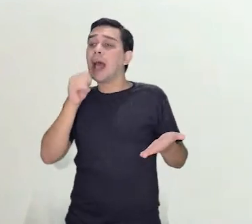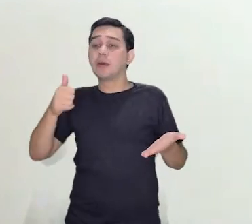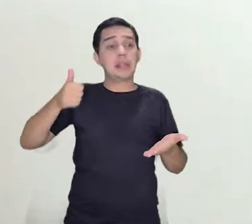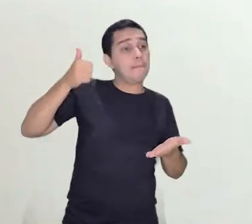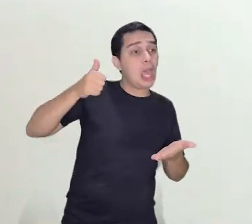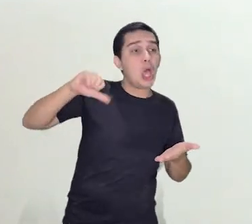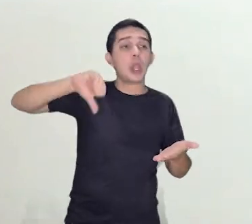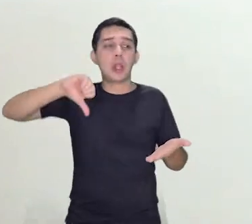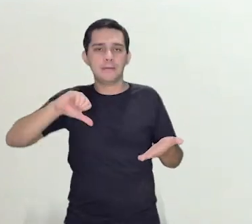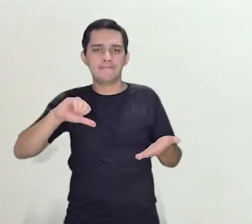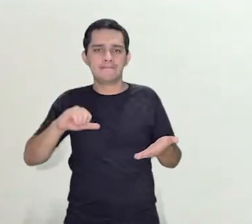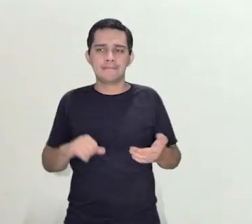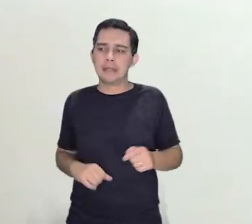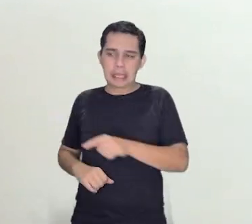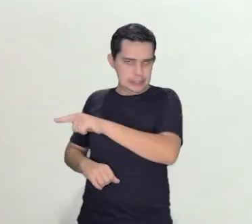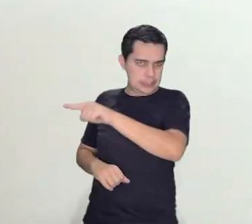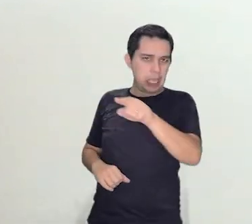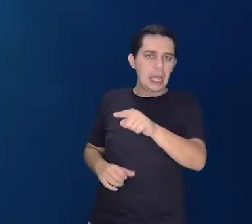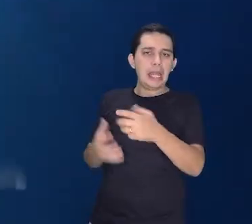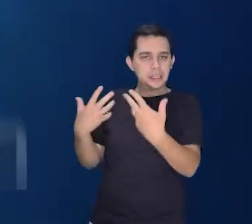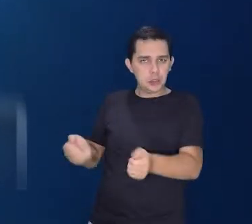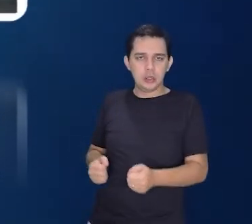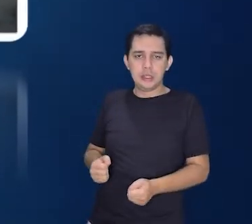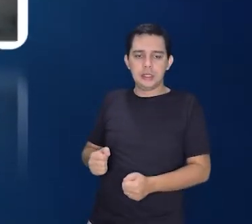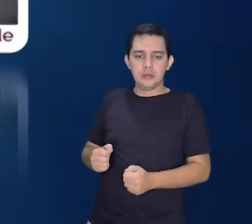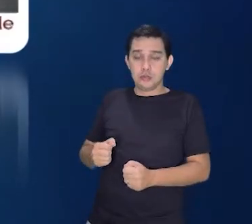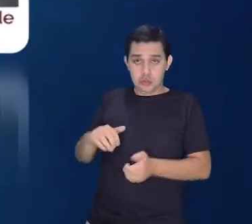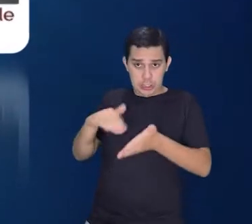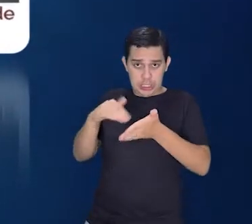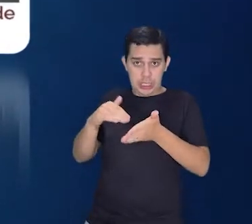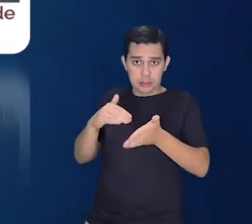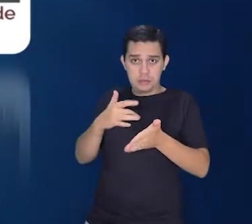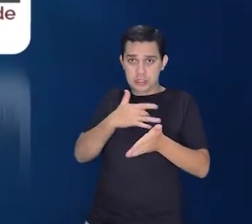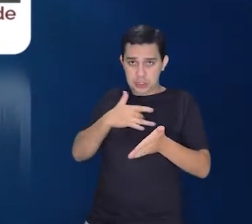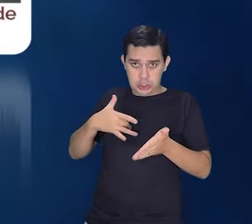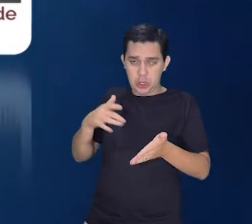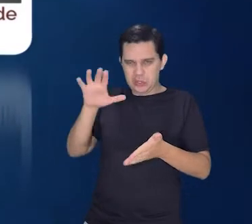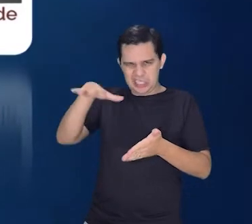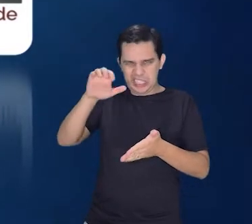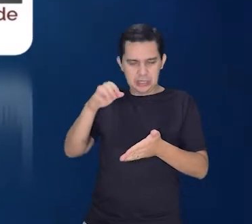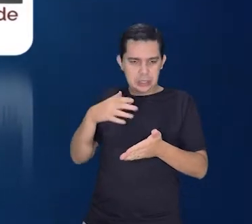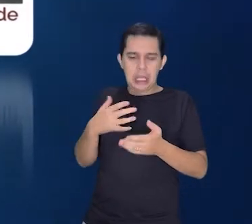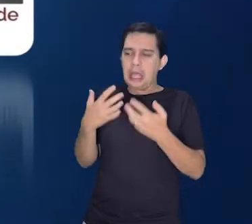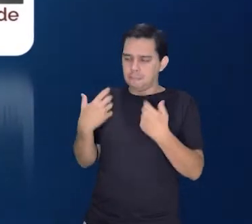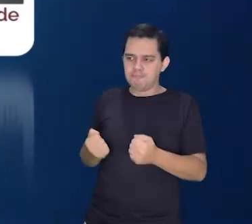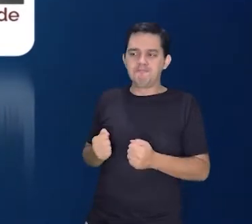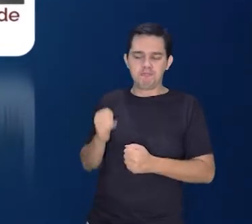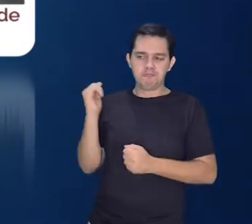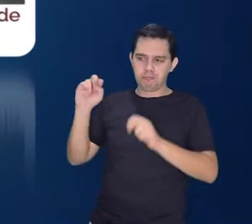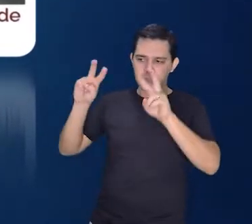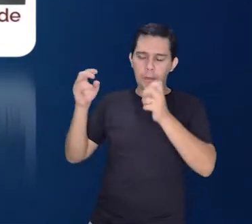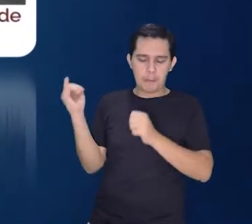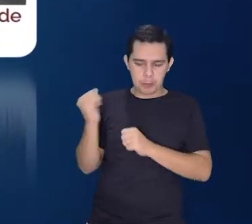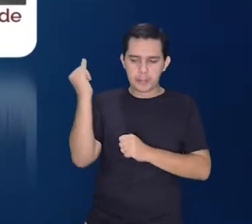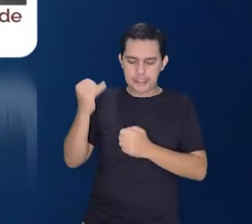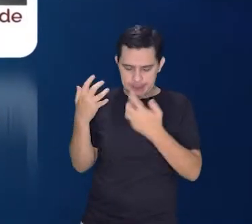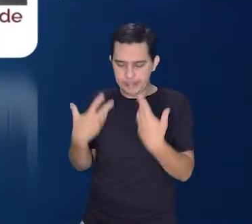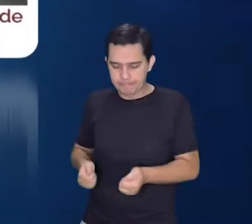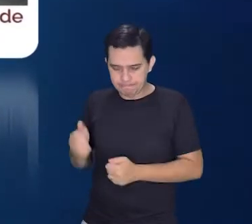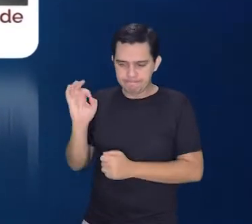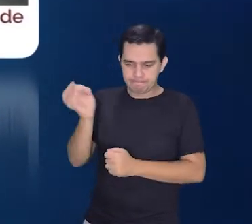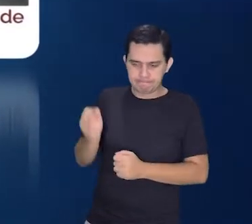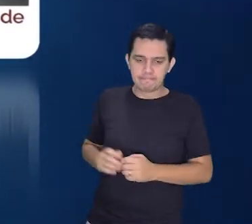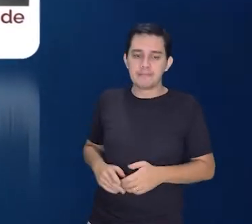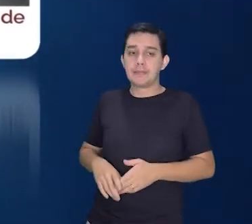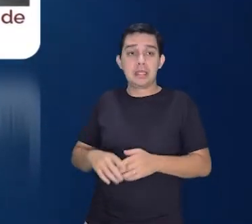ela foi acatada pelo secretário de Estado de Saúde, que felizmente se sensibilizou com a importância do tema e